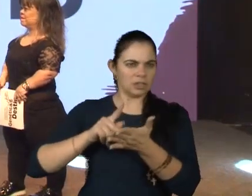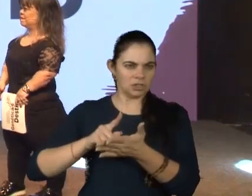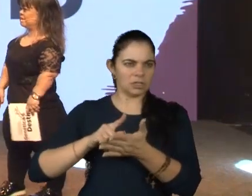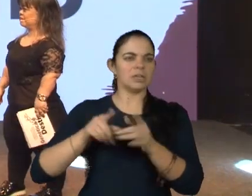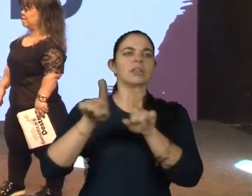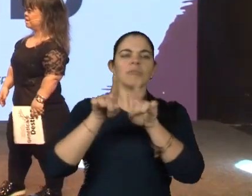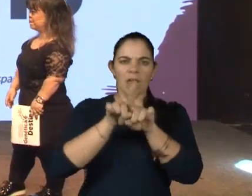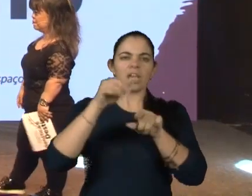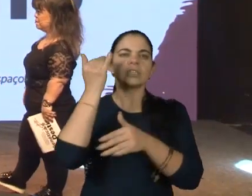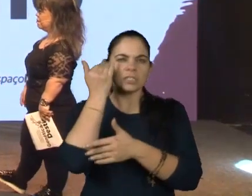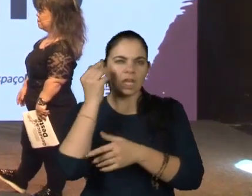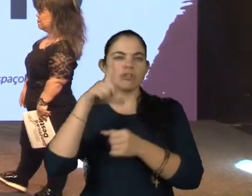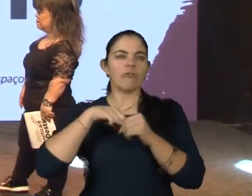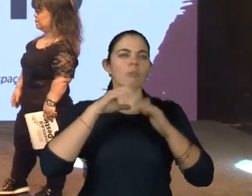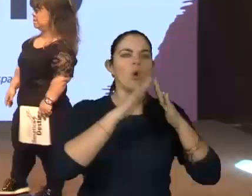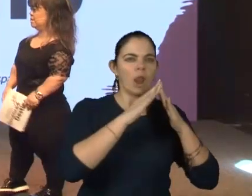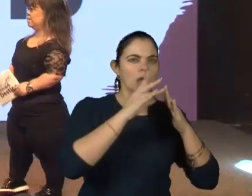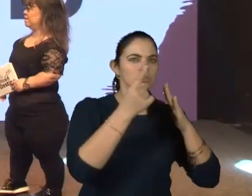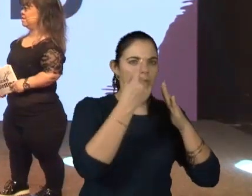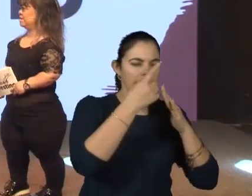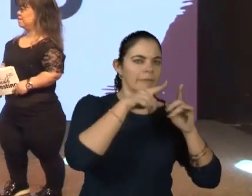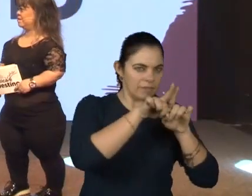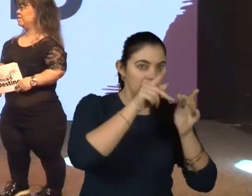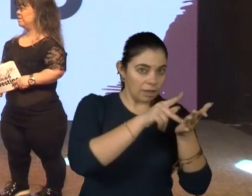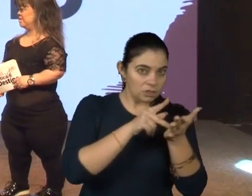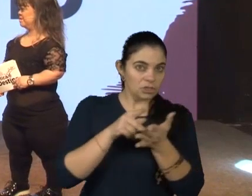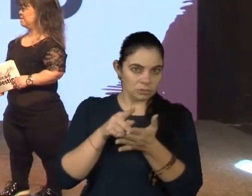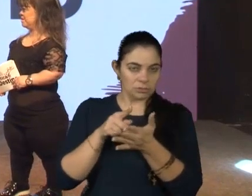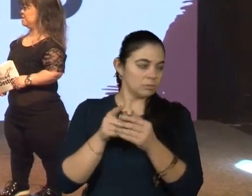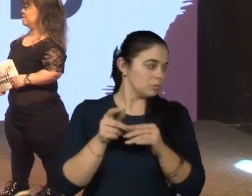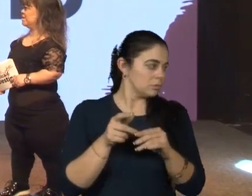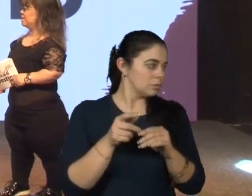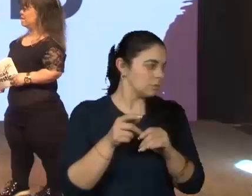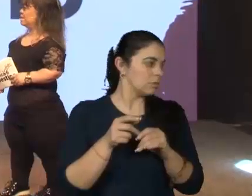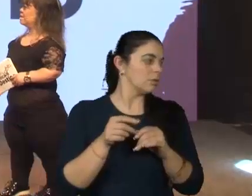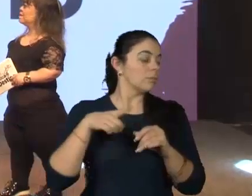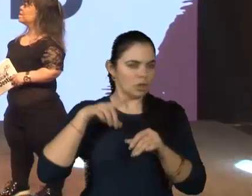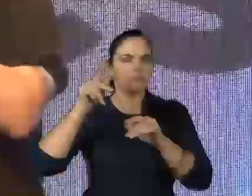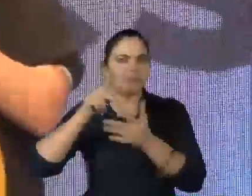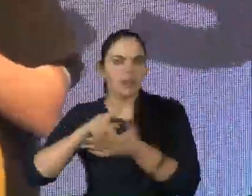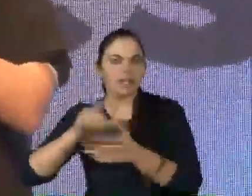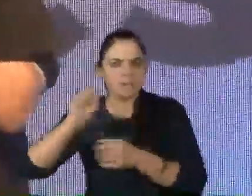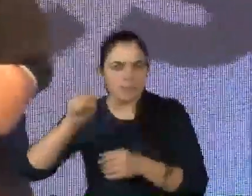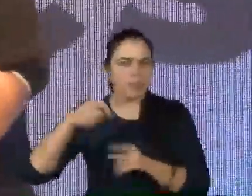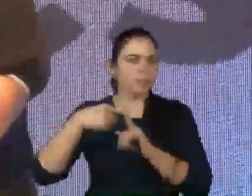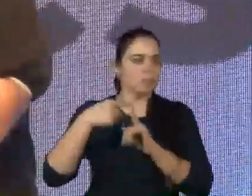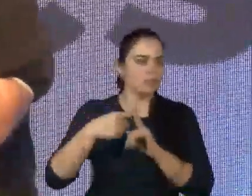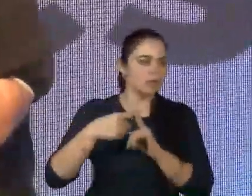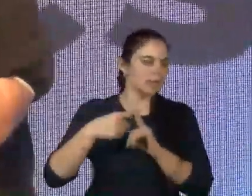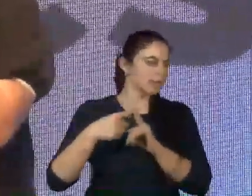você também está se preparando para morar sozinha, é isso mesmo? Exatamente. Por quê? Porque assim,